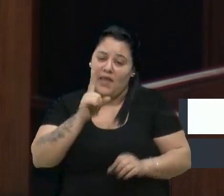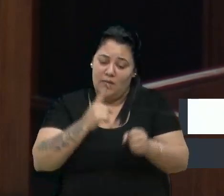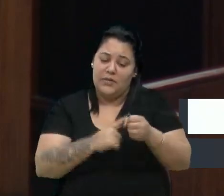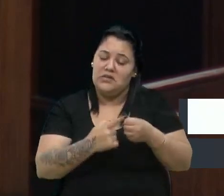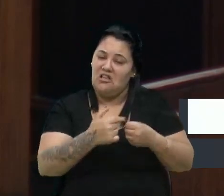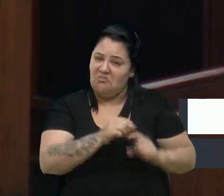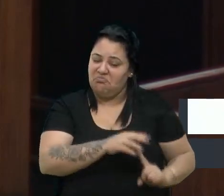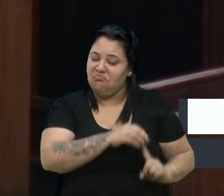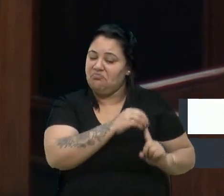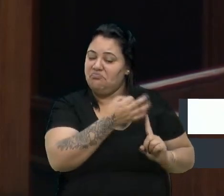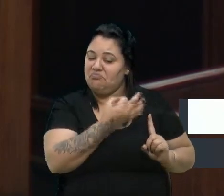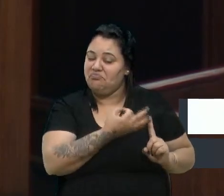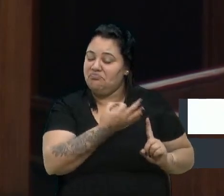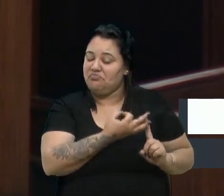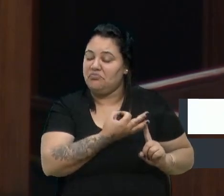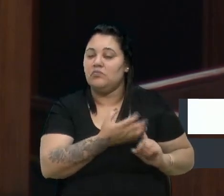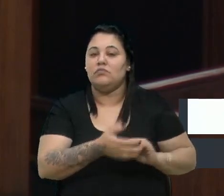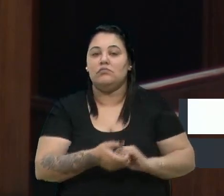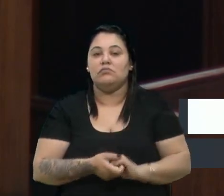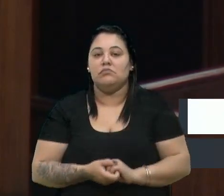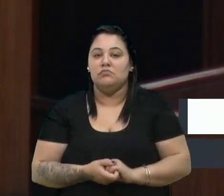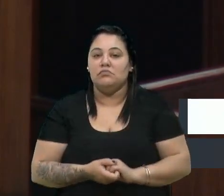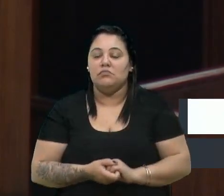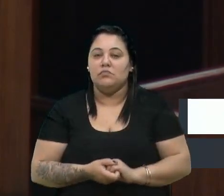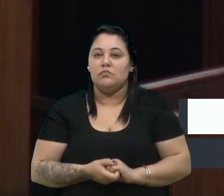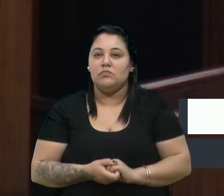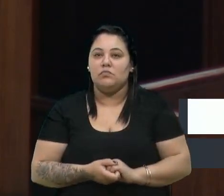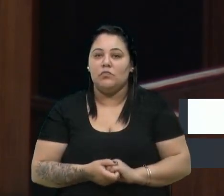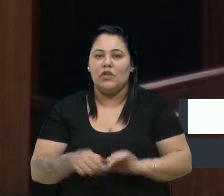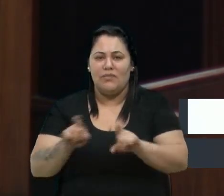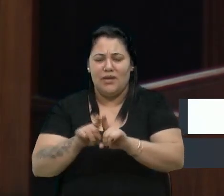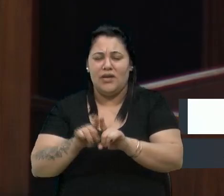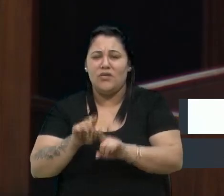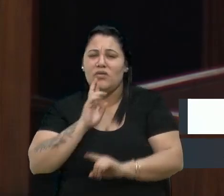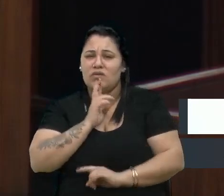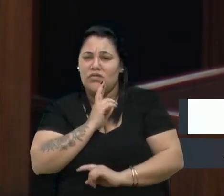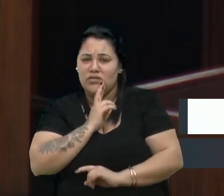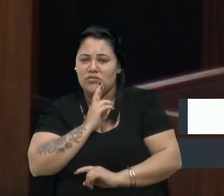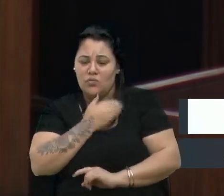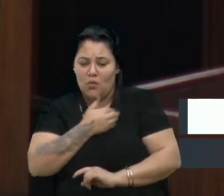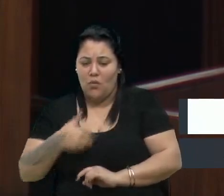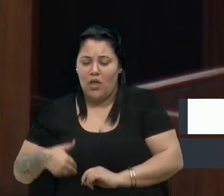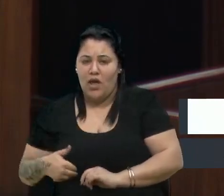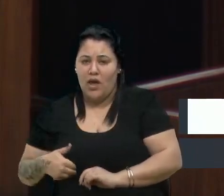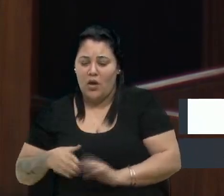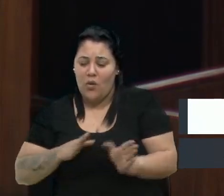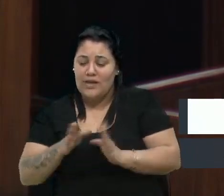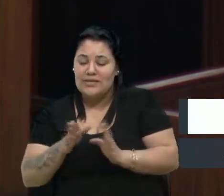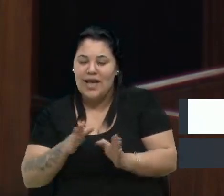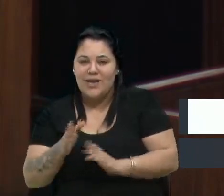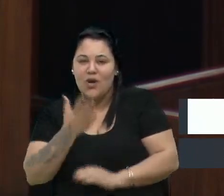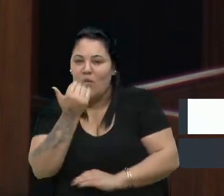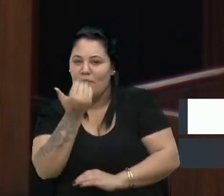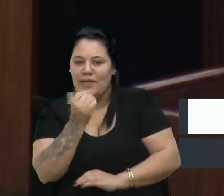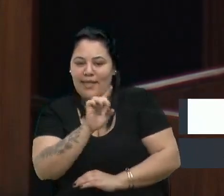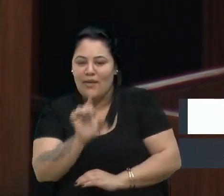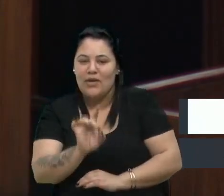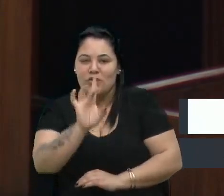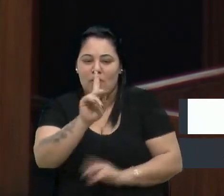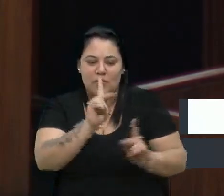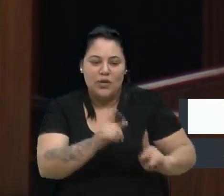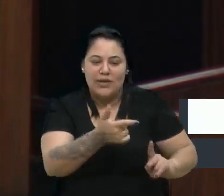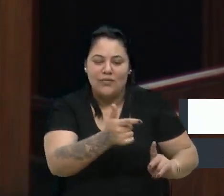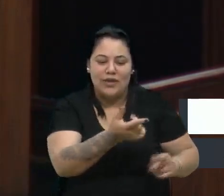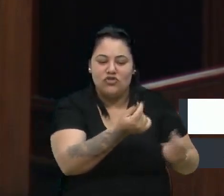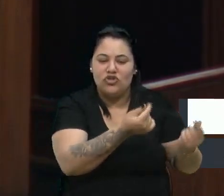referência. E o restaurante popular, a concepção de acesso à comida, não é apenas para quem não tem dinheiro, mas